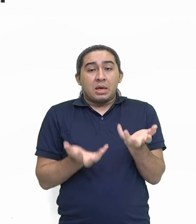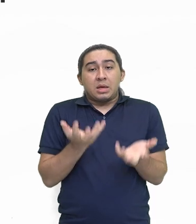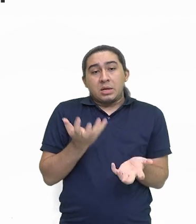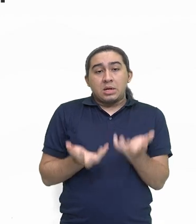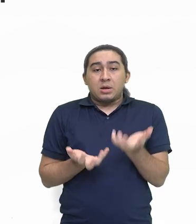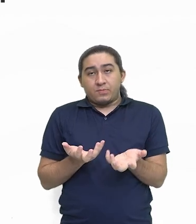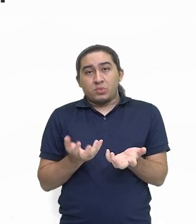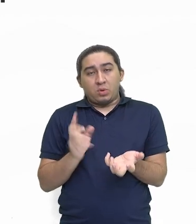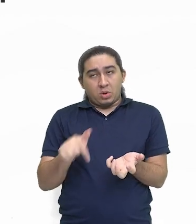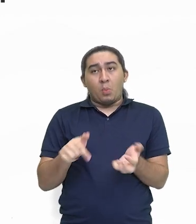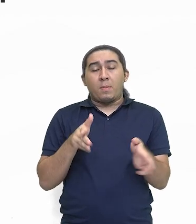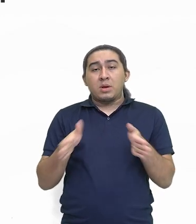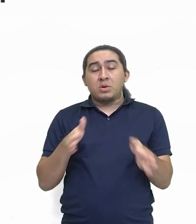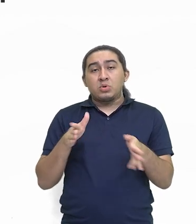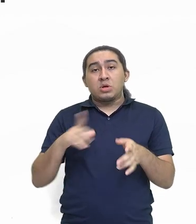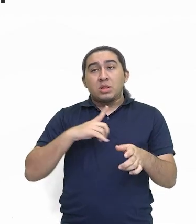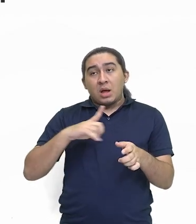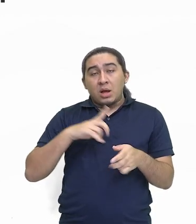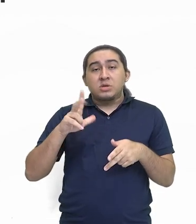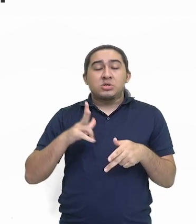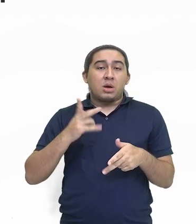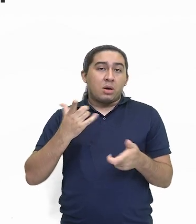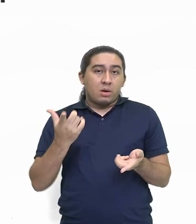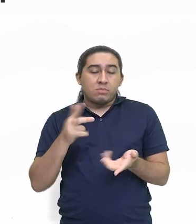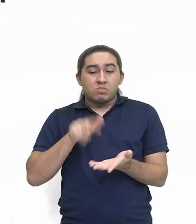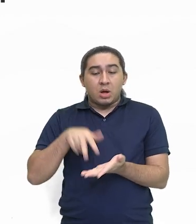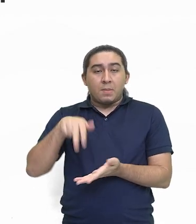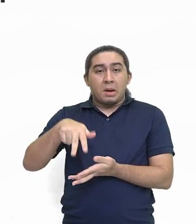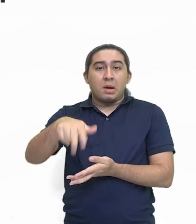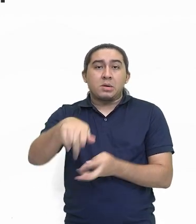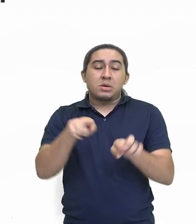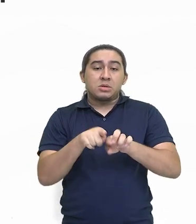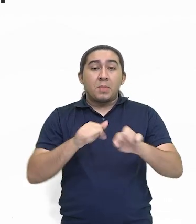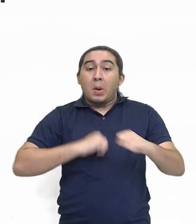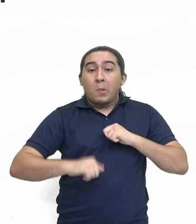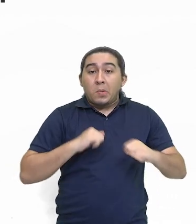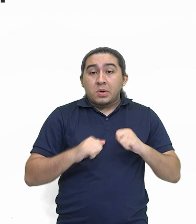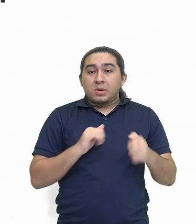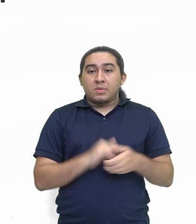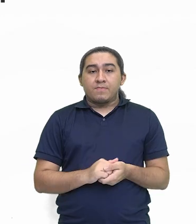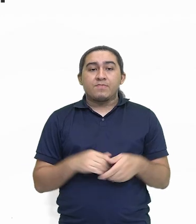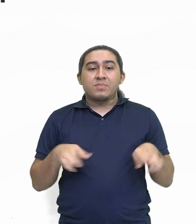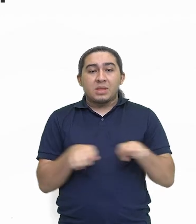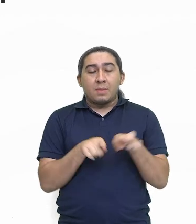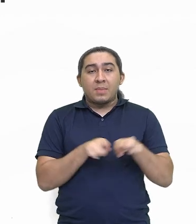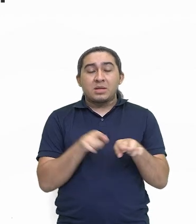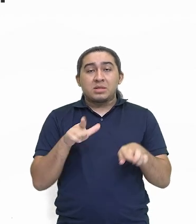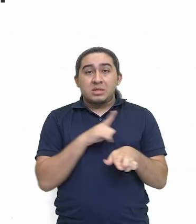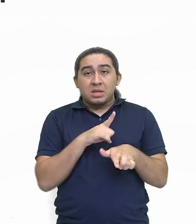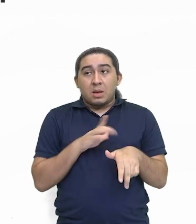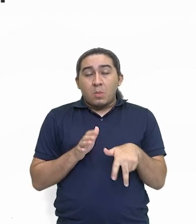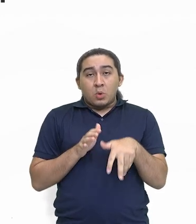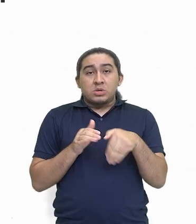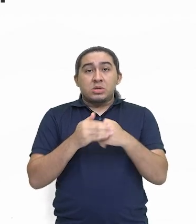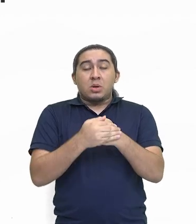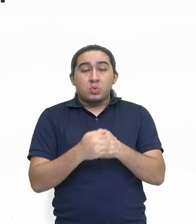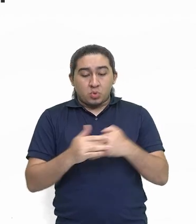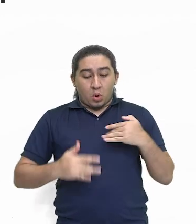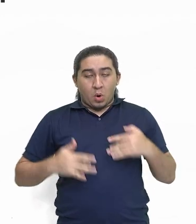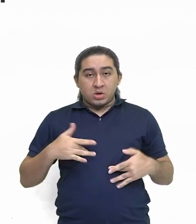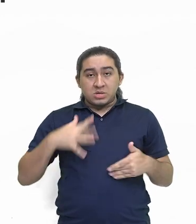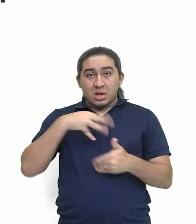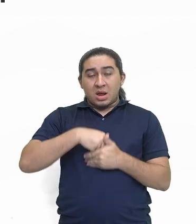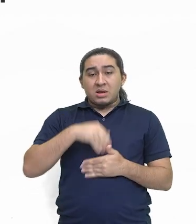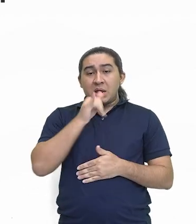a caminhada e a corrida, proteção dos órgãos internos da região pélvica, como